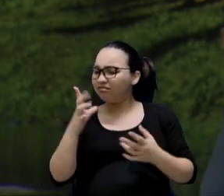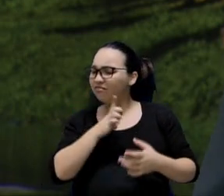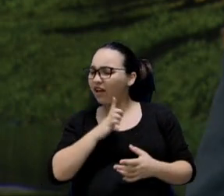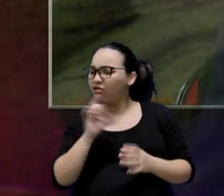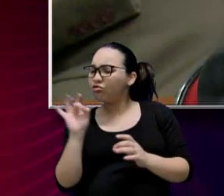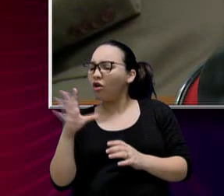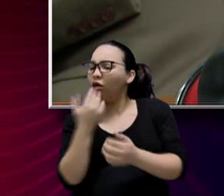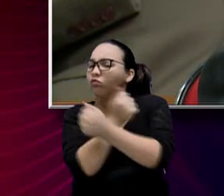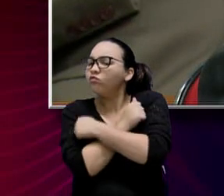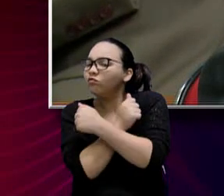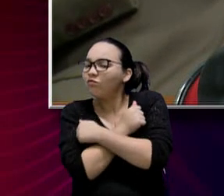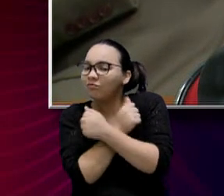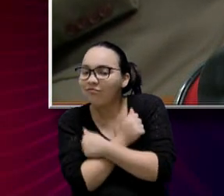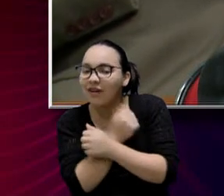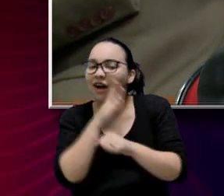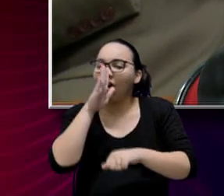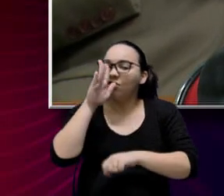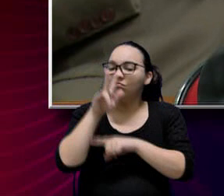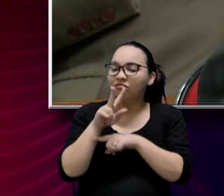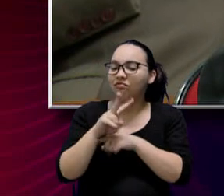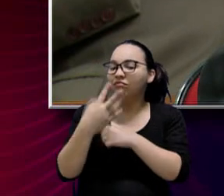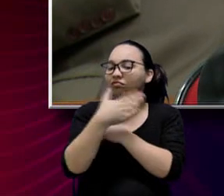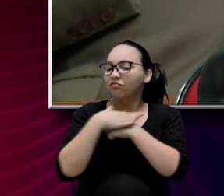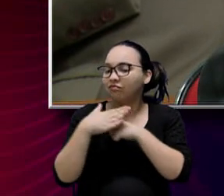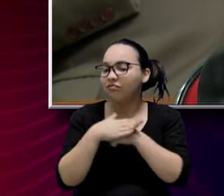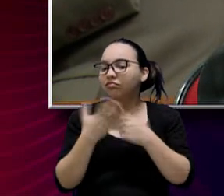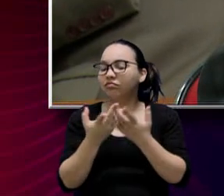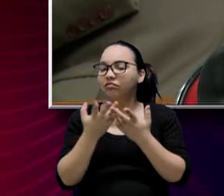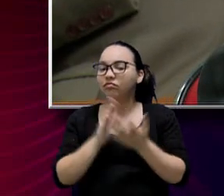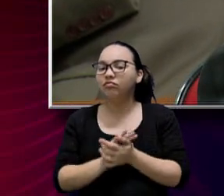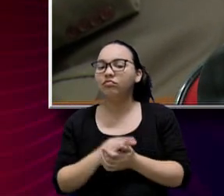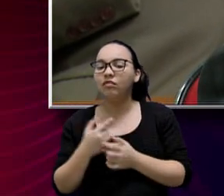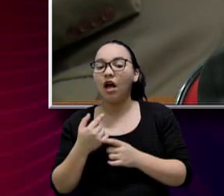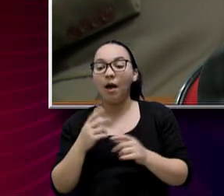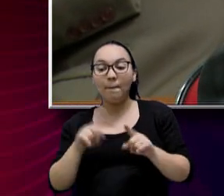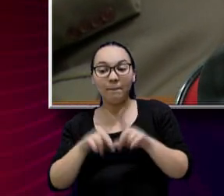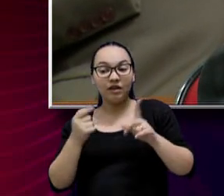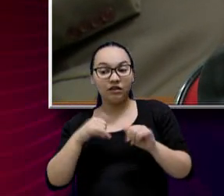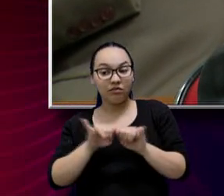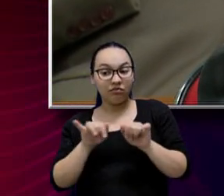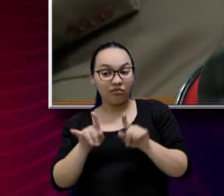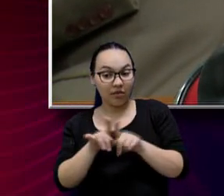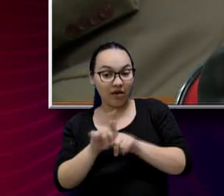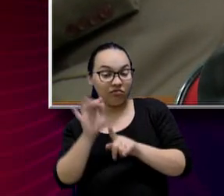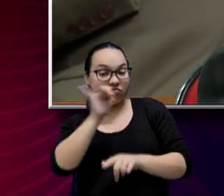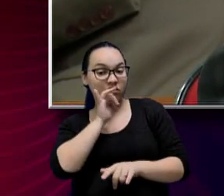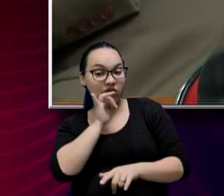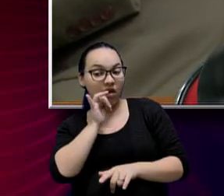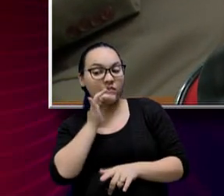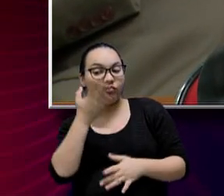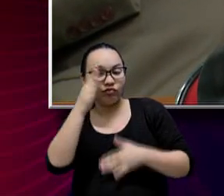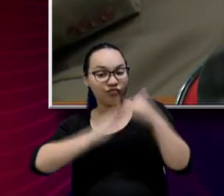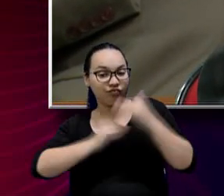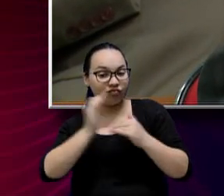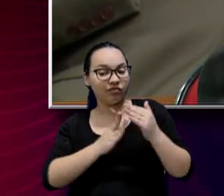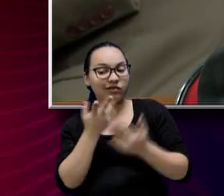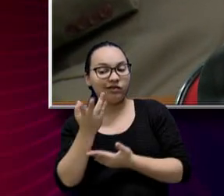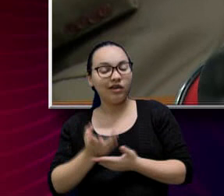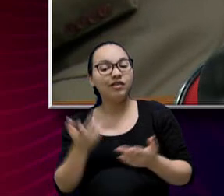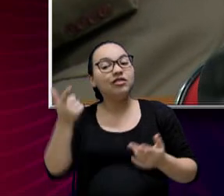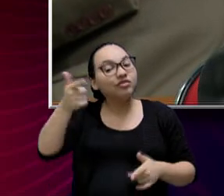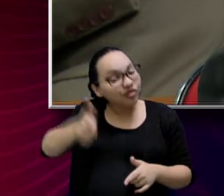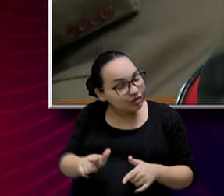Youssef, como o meu abraço, o meu reconhecimento do profissional que você é, da sua qualidade, e parabenizar uma vez